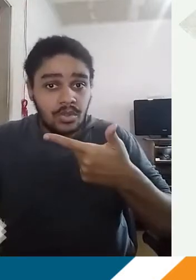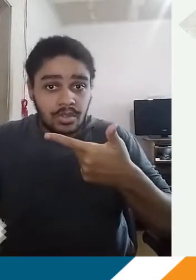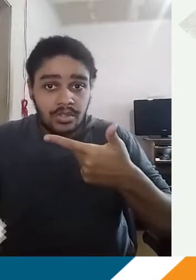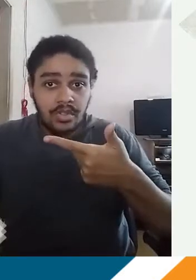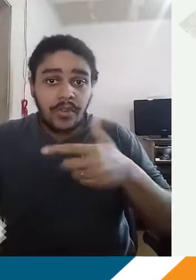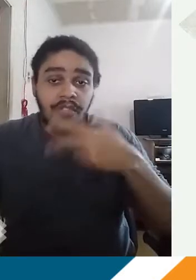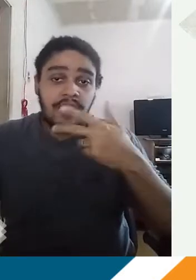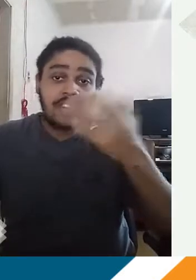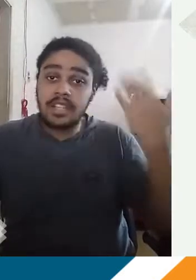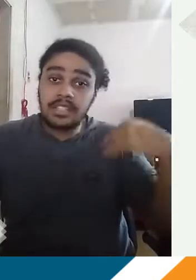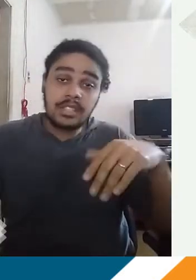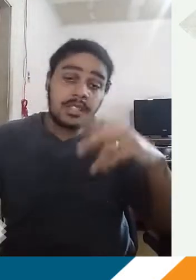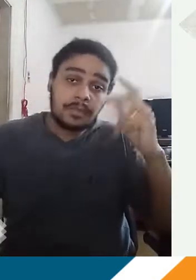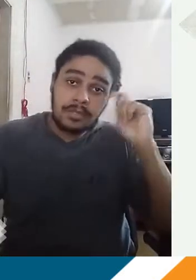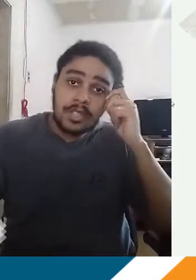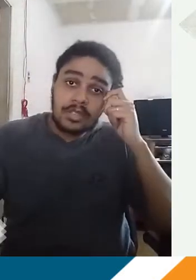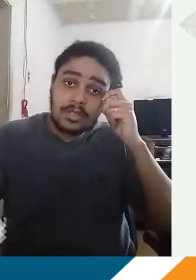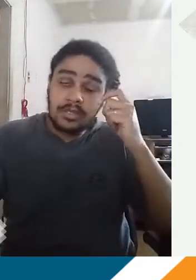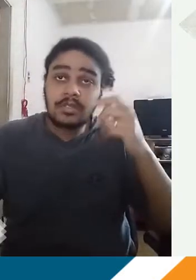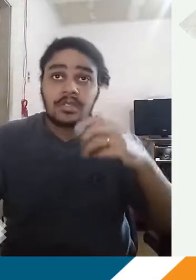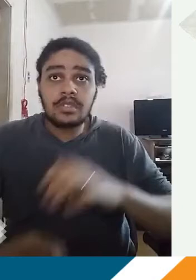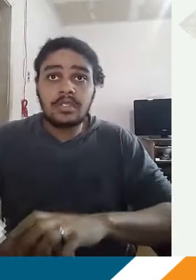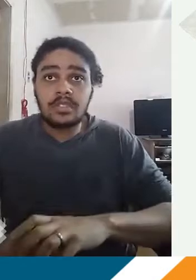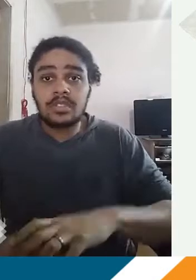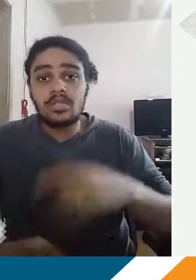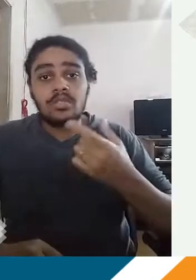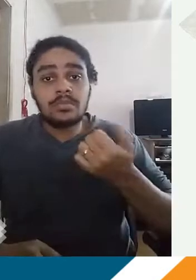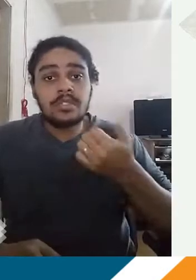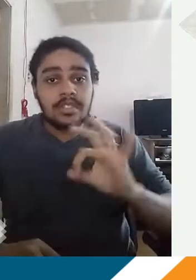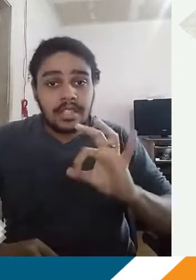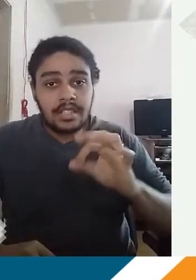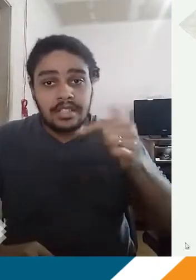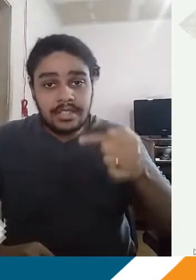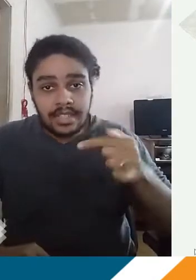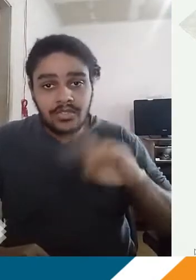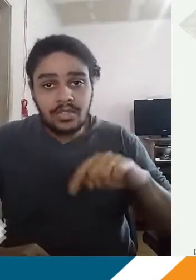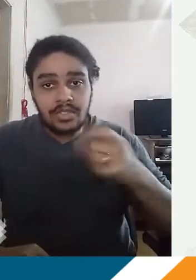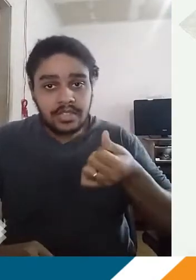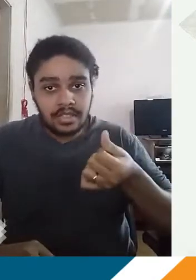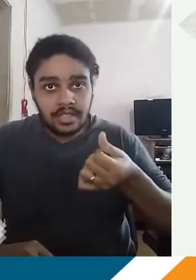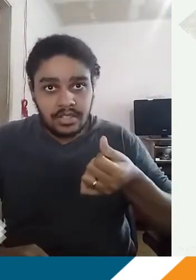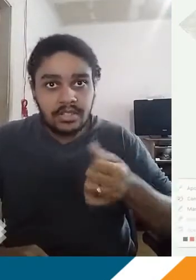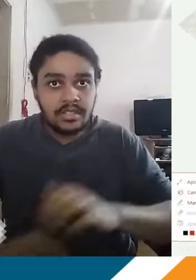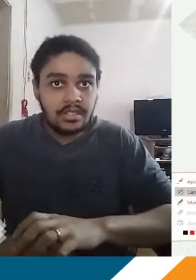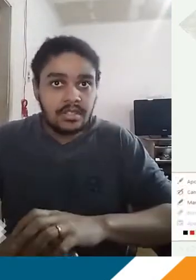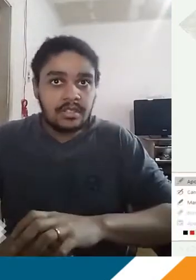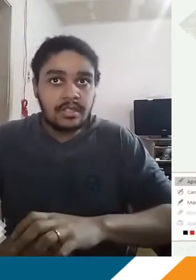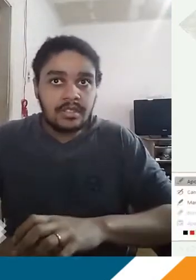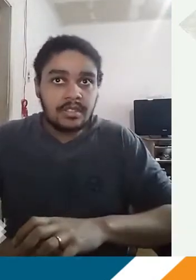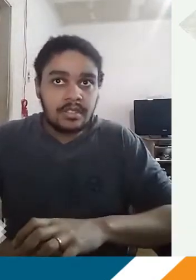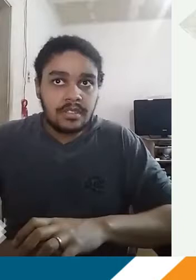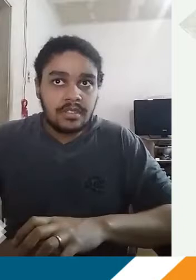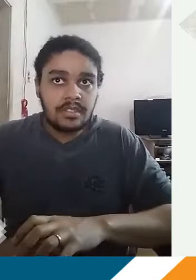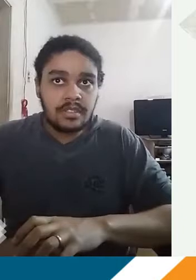6,2% se autodeclaravam preta, e em 2010, 7,6%.